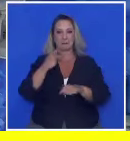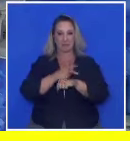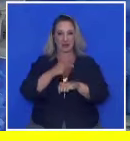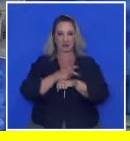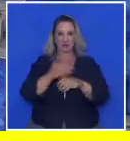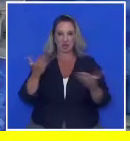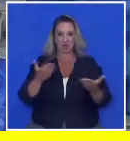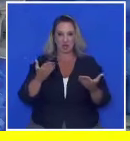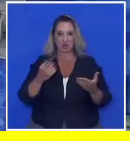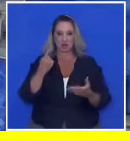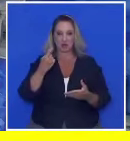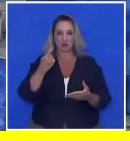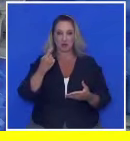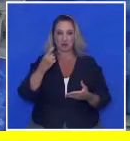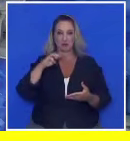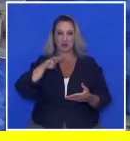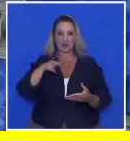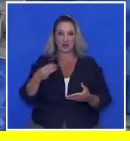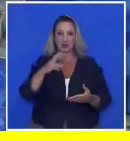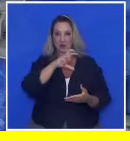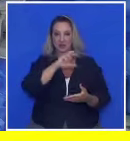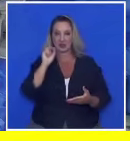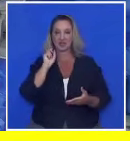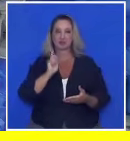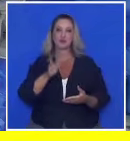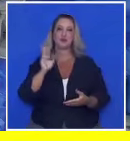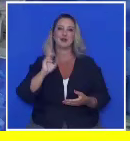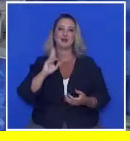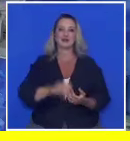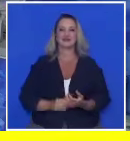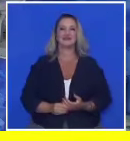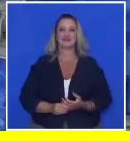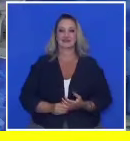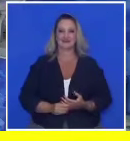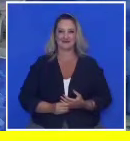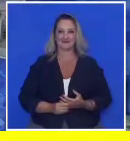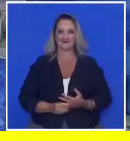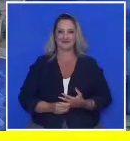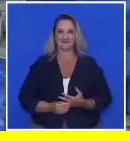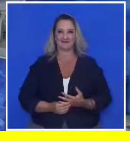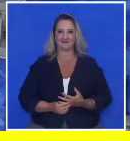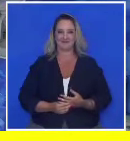prêmio estimado em R$1,5 milhão.